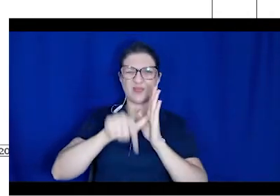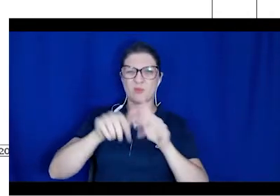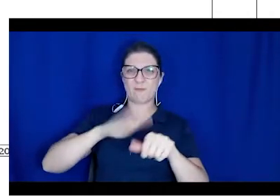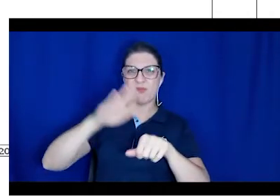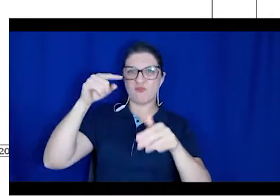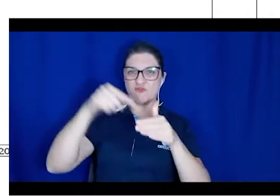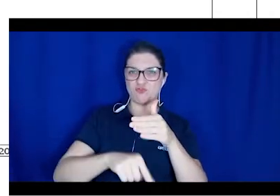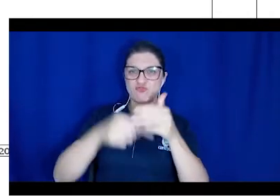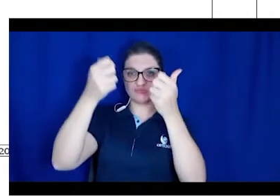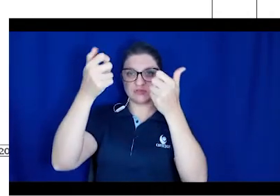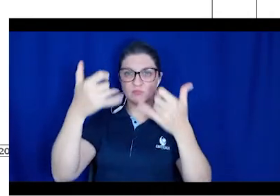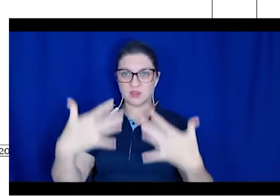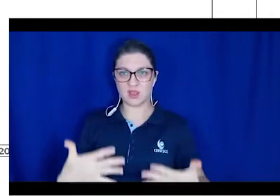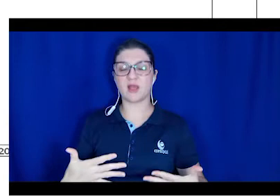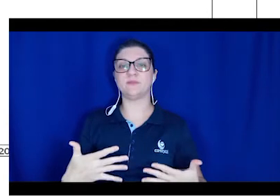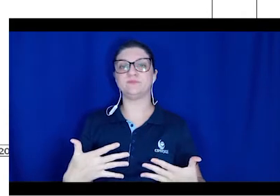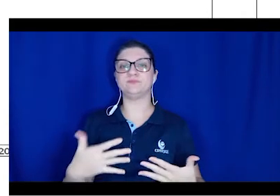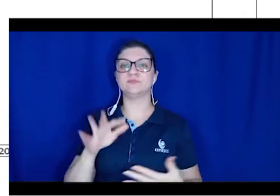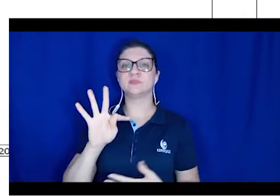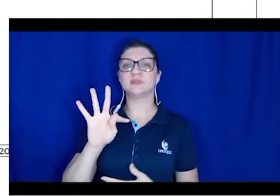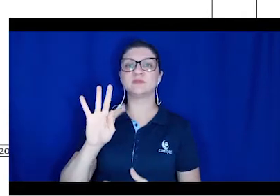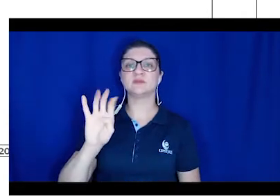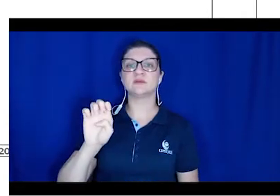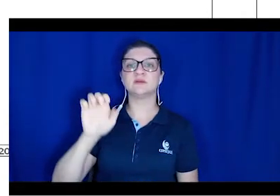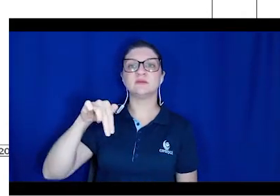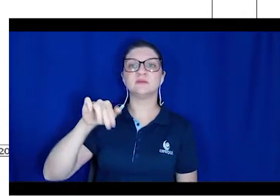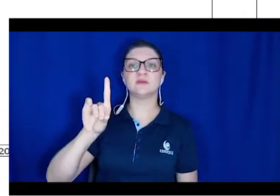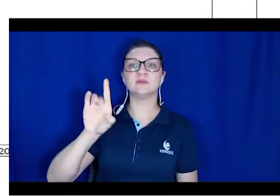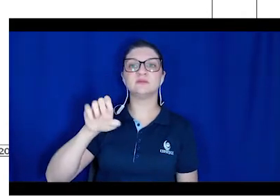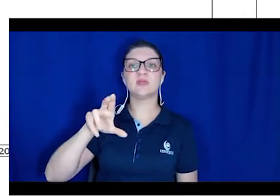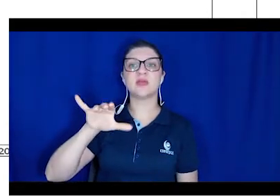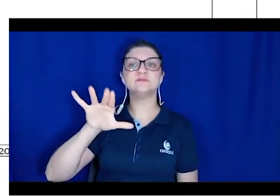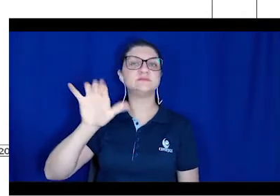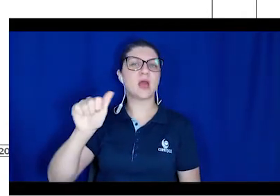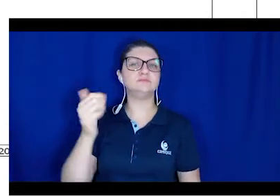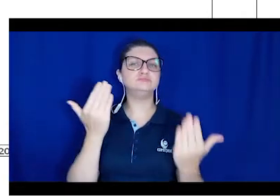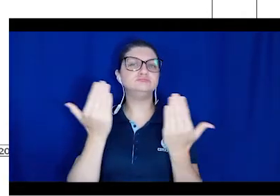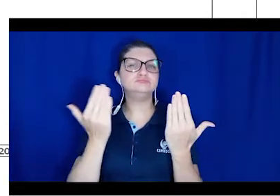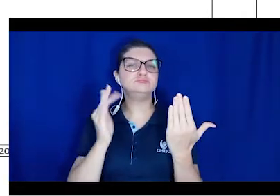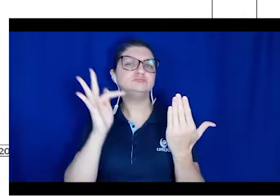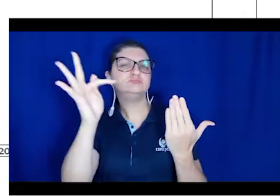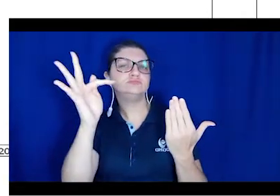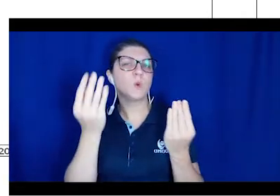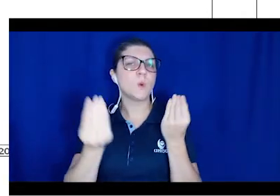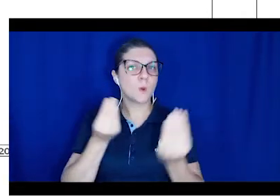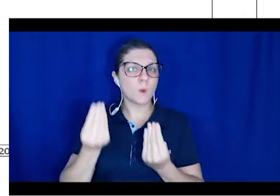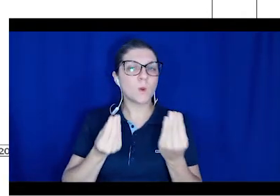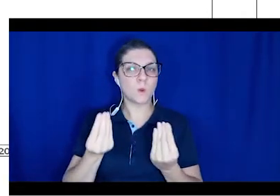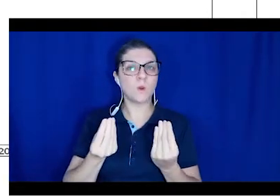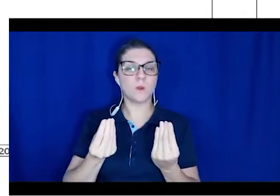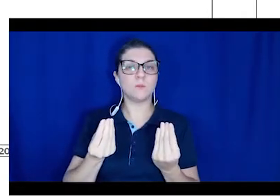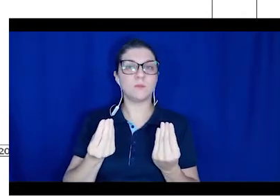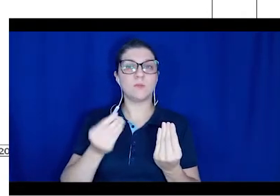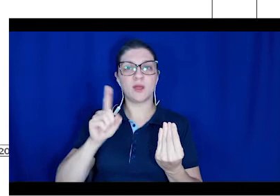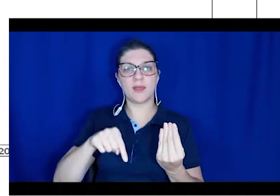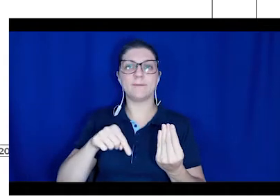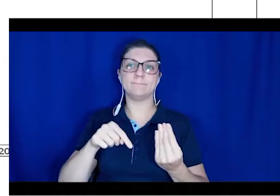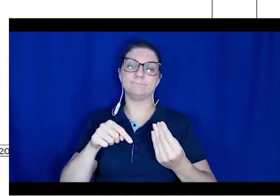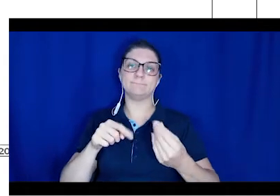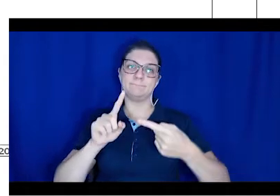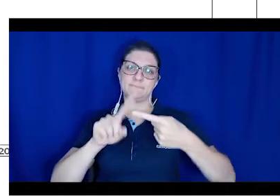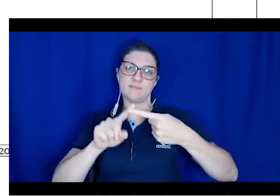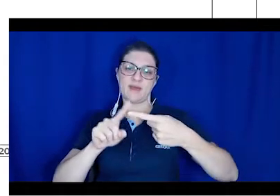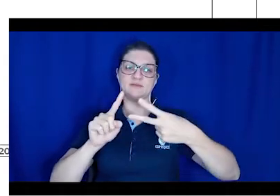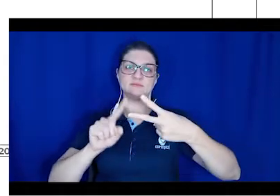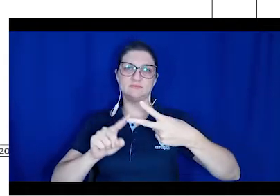sobre as tendências, né, e as evoluções que nós temos ao longo dos períodos, tanto a tendência primária,